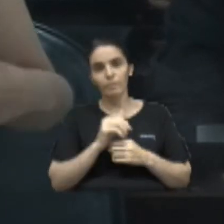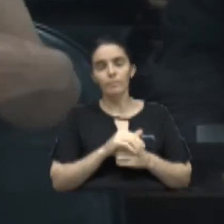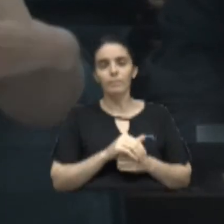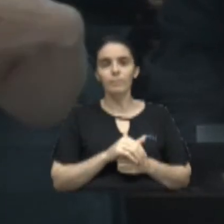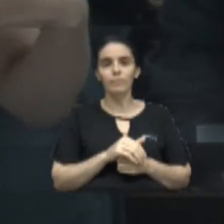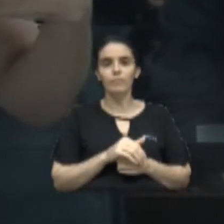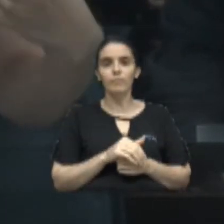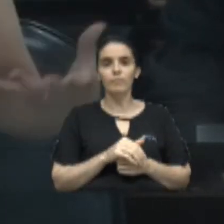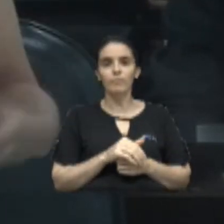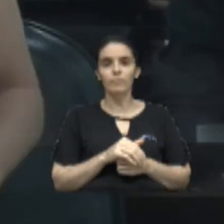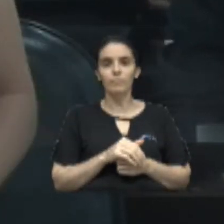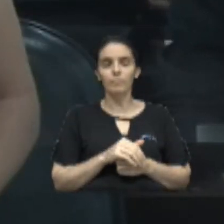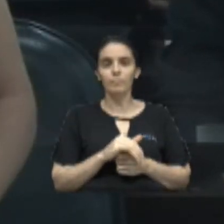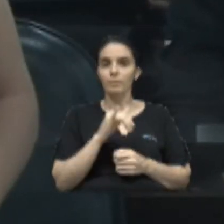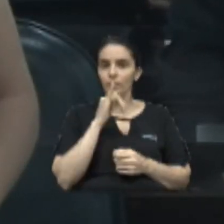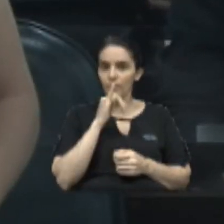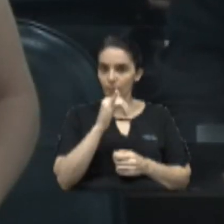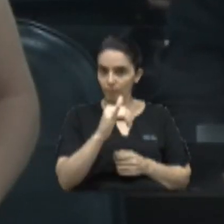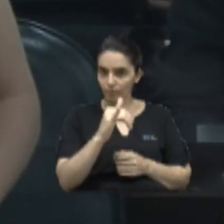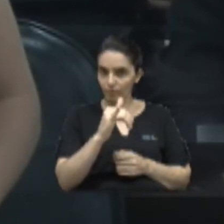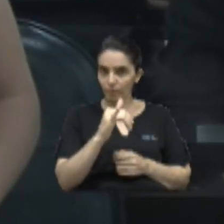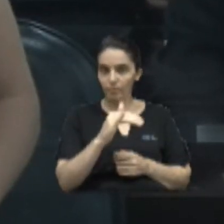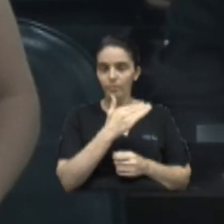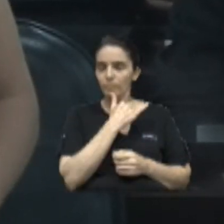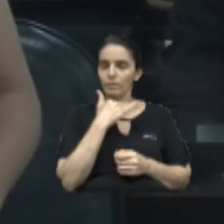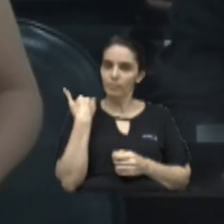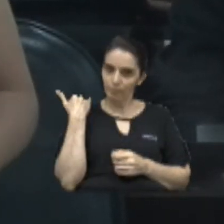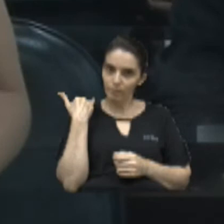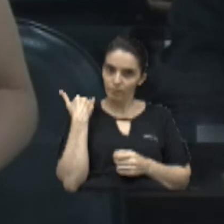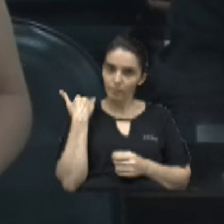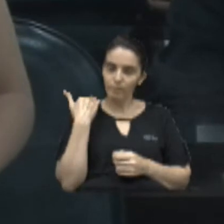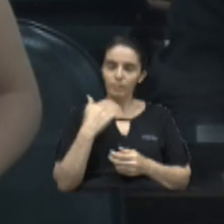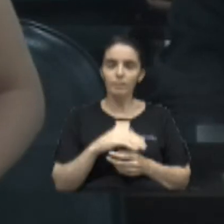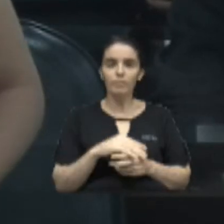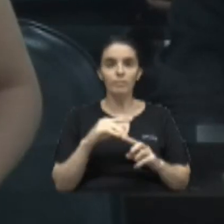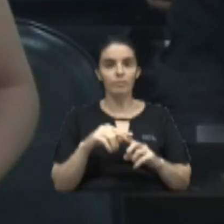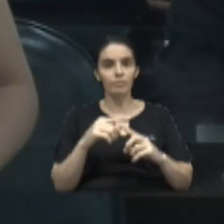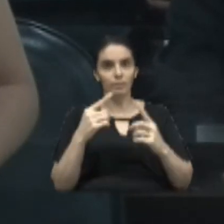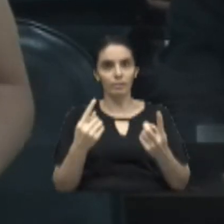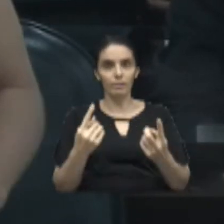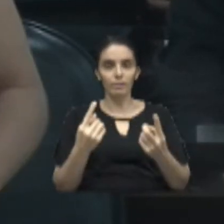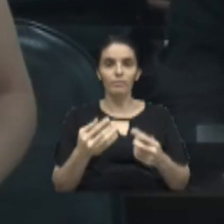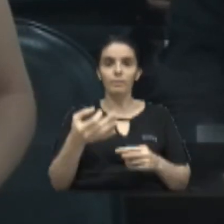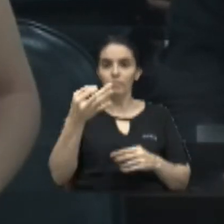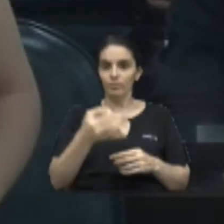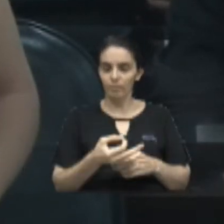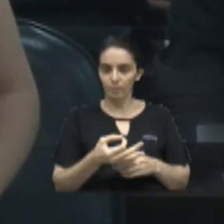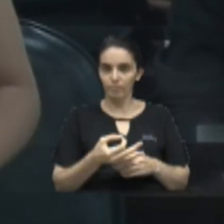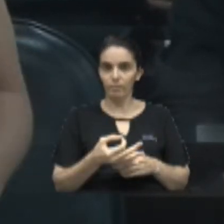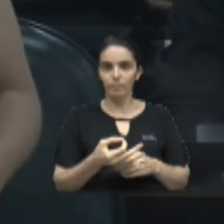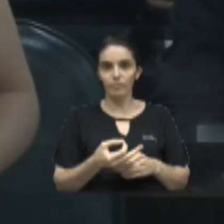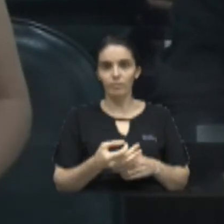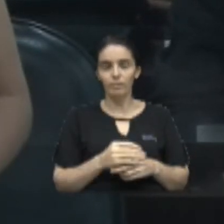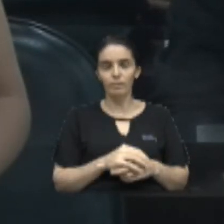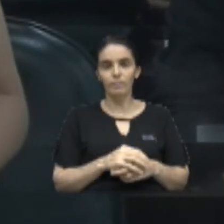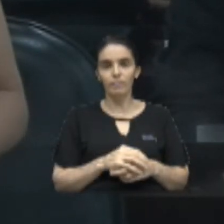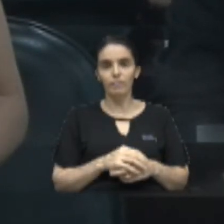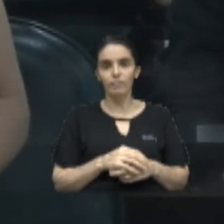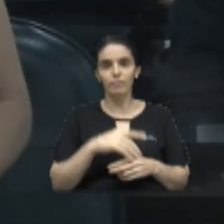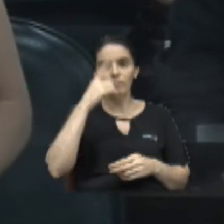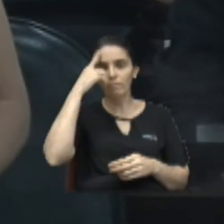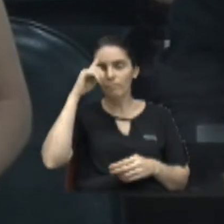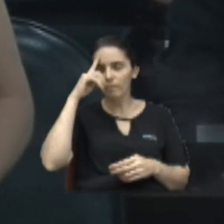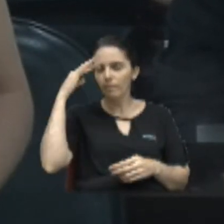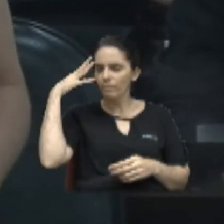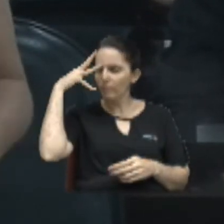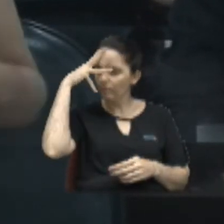e pela passagem, pelo falecimento do senhor Paulo, mas que com certeza deixa lindas lembranças aqui para a